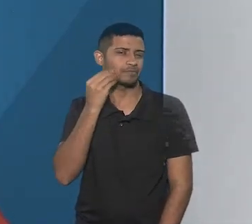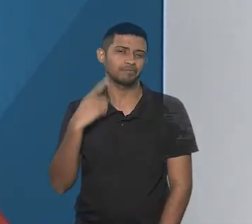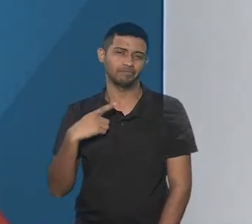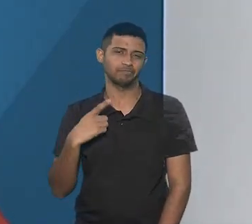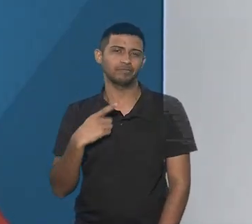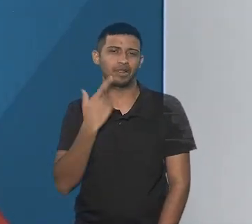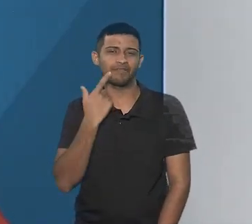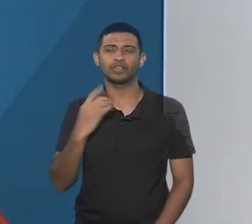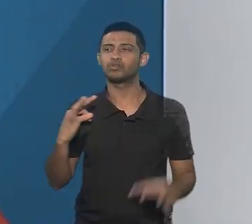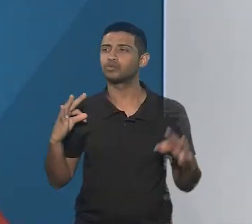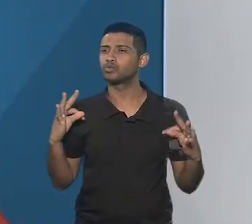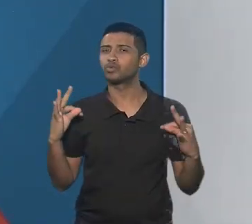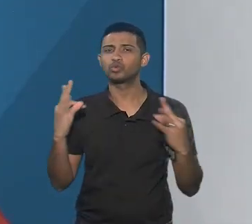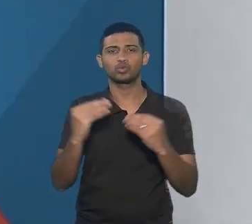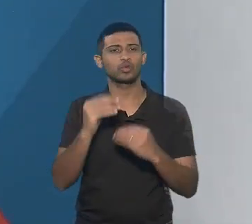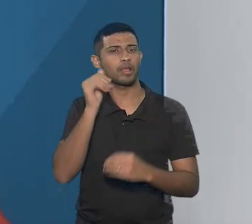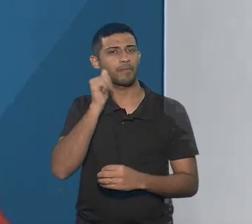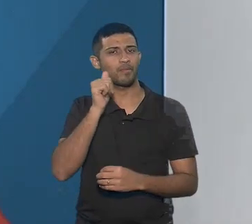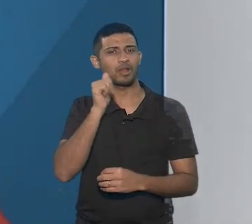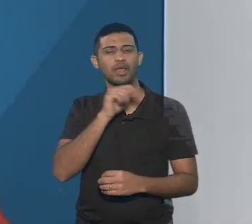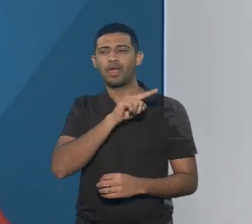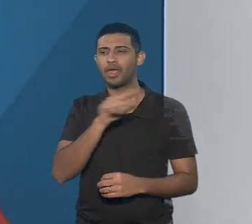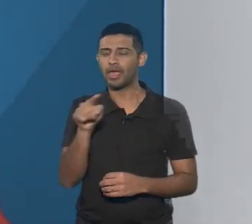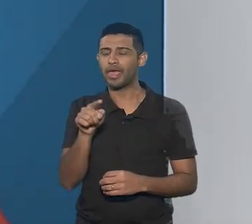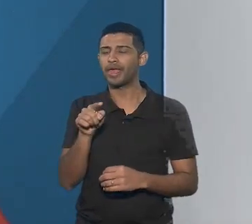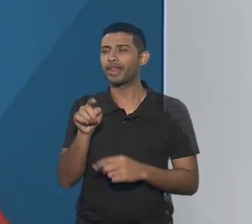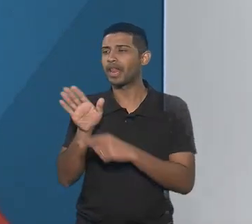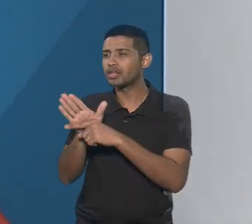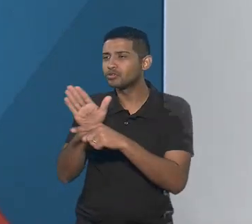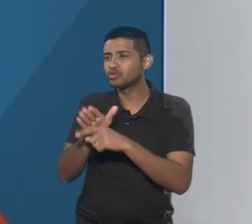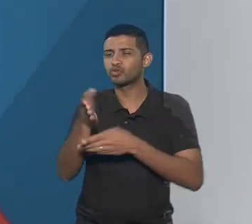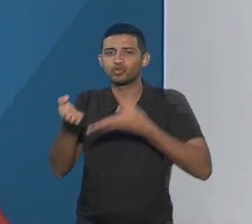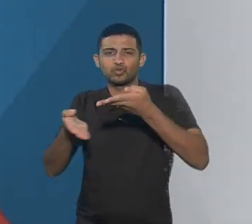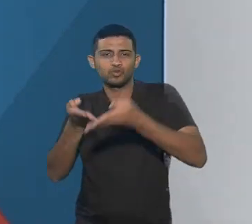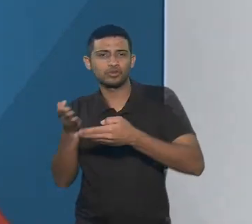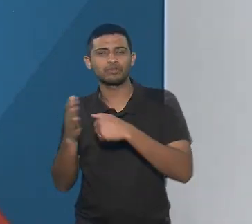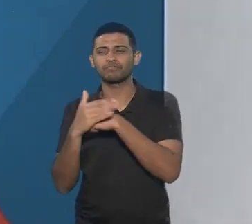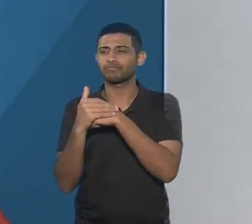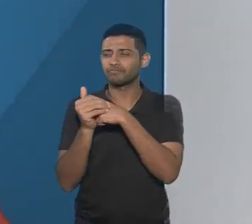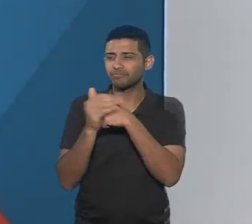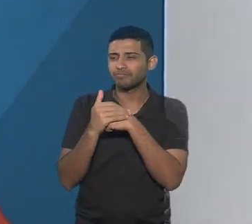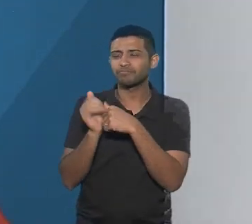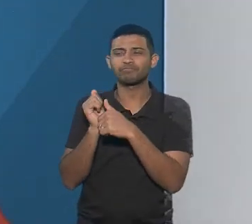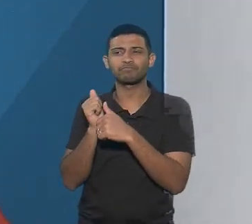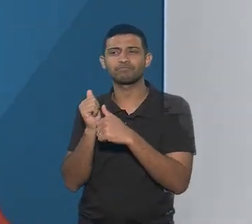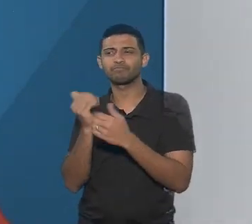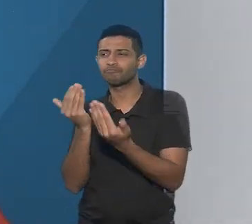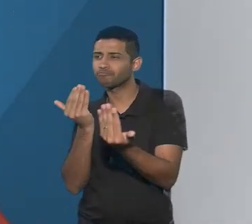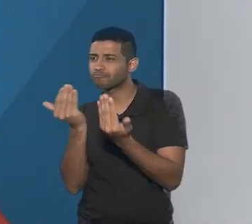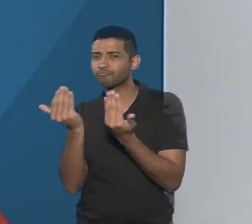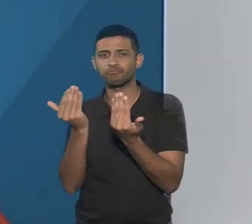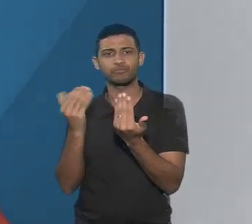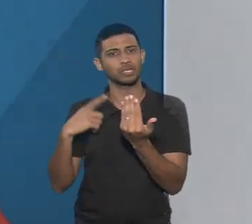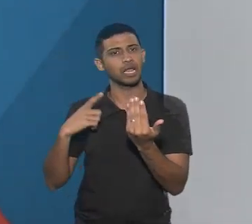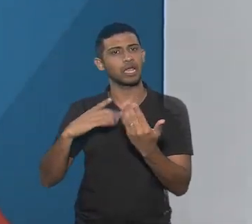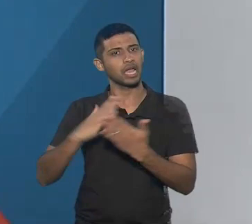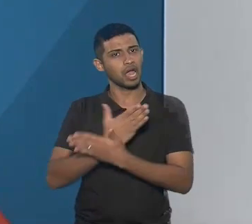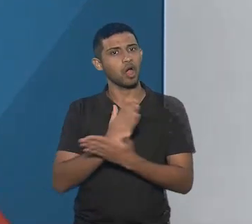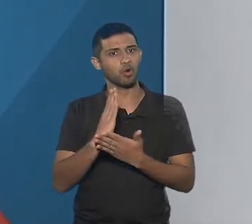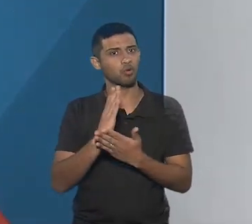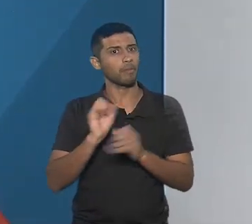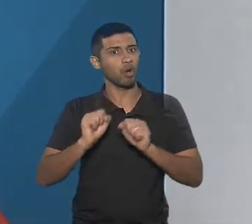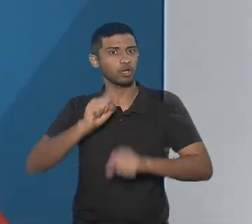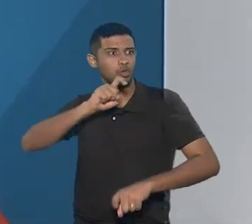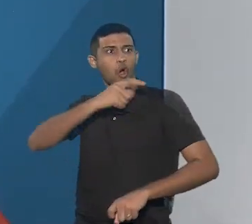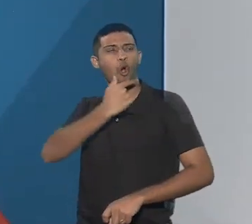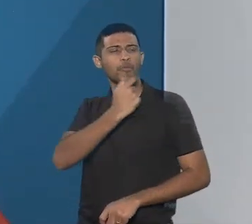uma experiência nessa área. Todas as mulheres que são acolhidas, que são amadas, que são acompanhadas, até mesmo